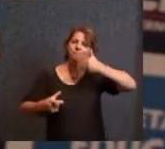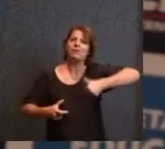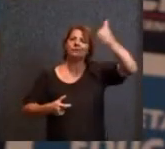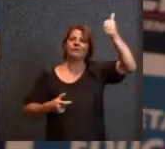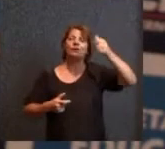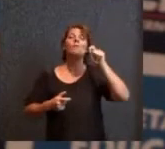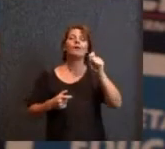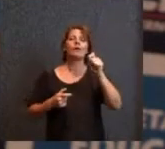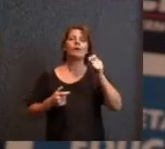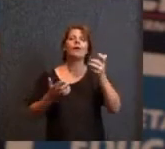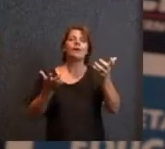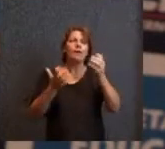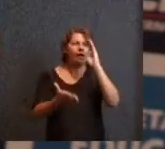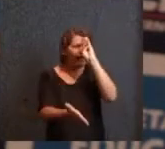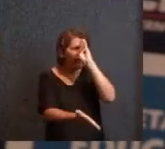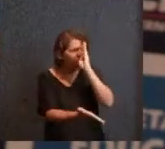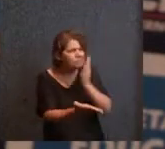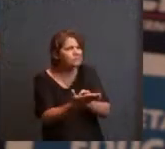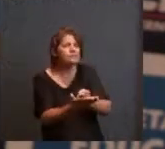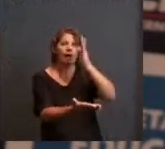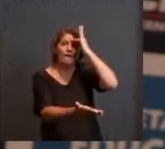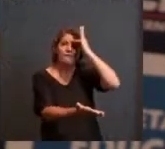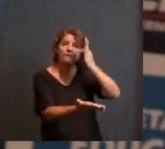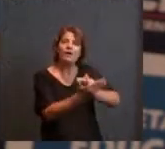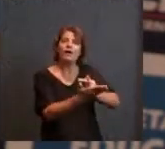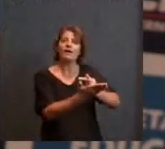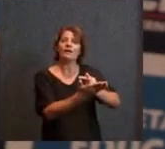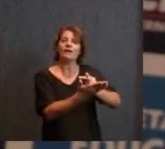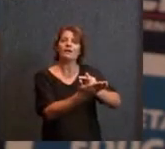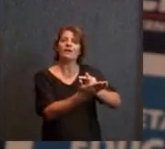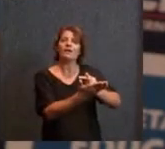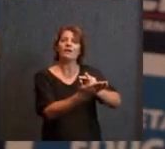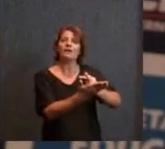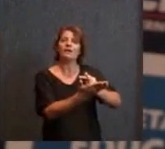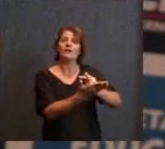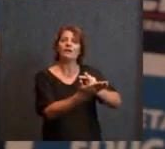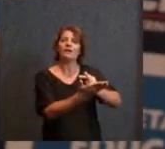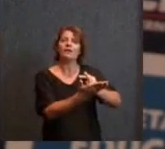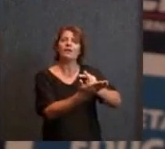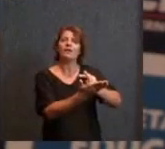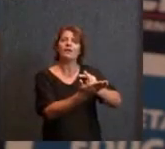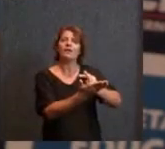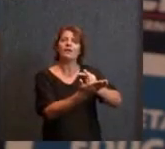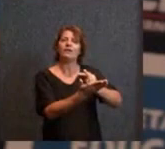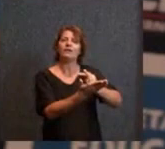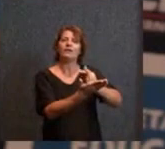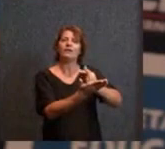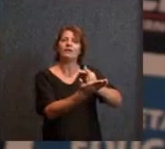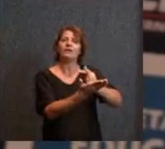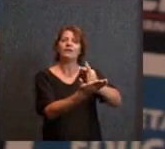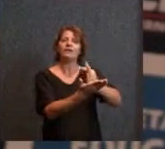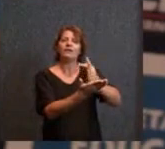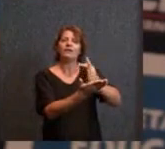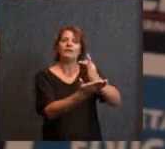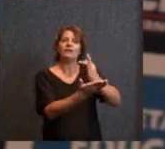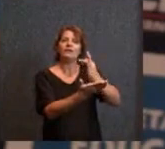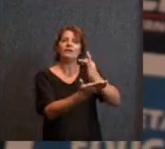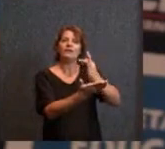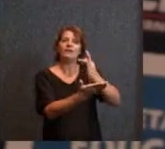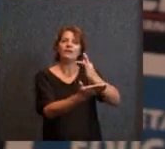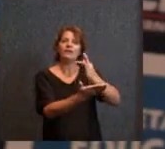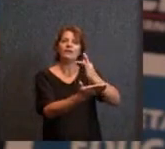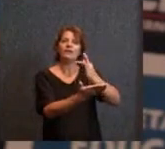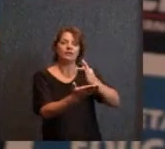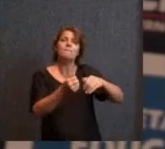nós estamos acreditando muito, confiando, e temos base, vamos dizer assim, científica